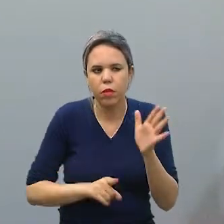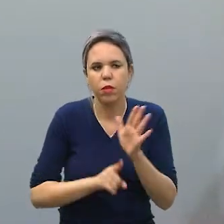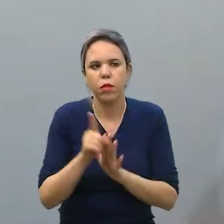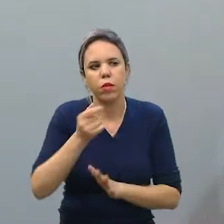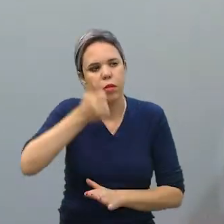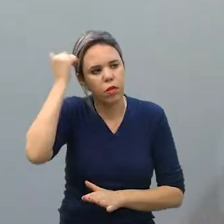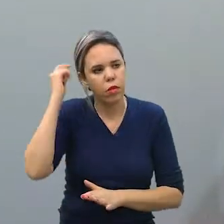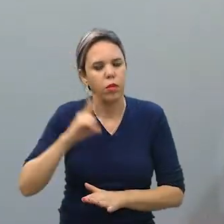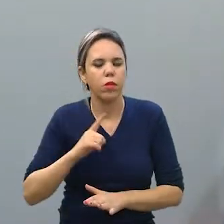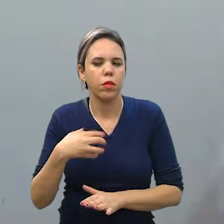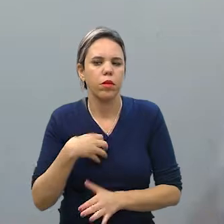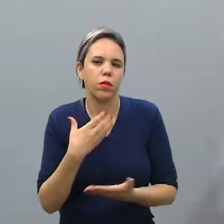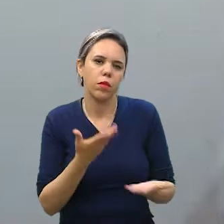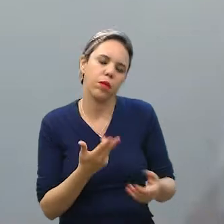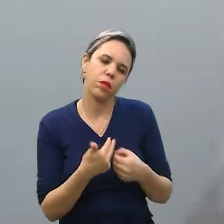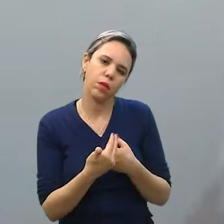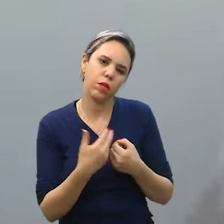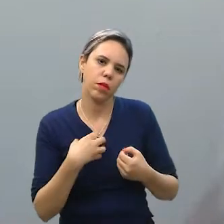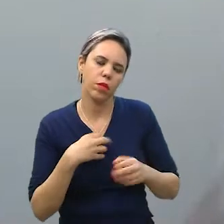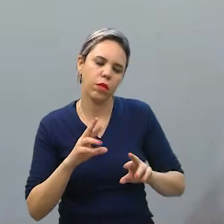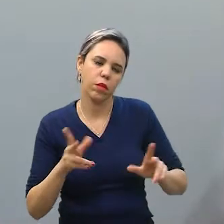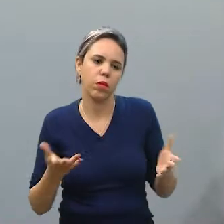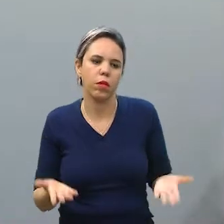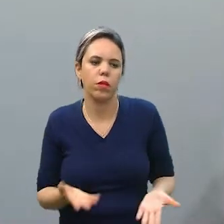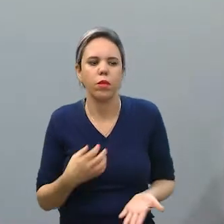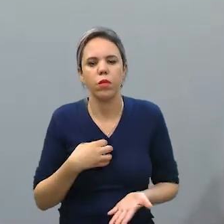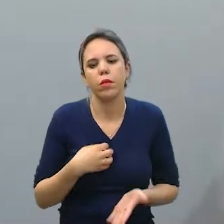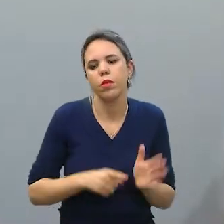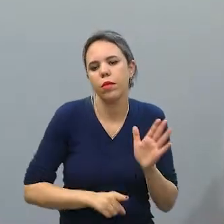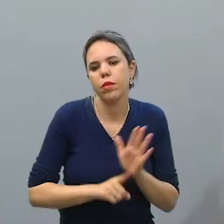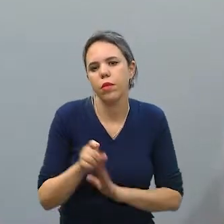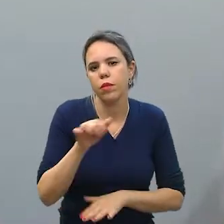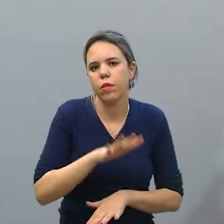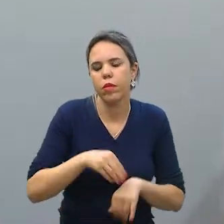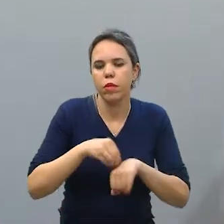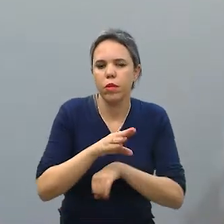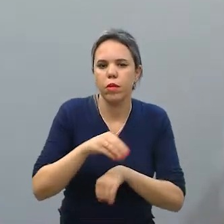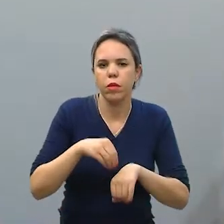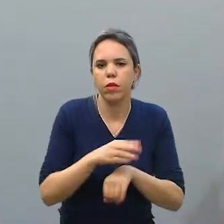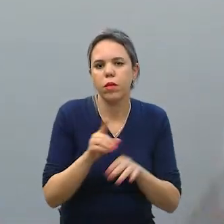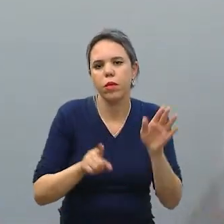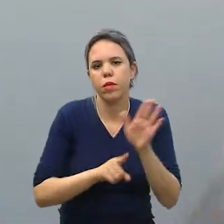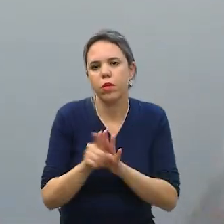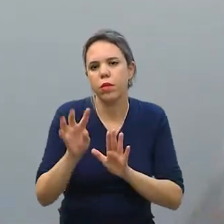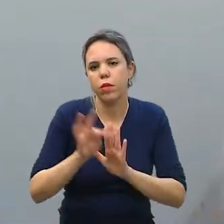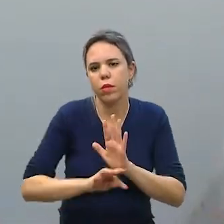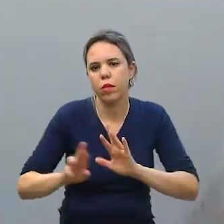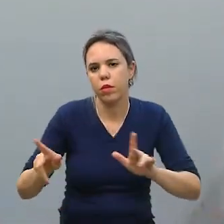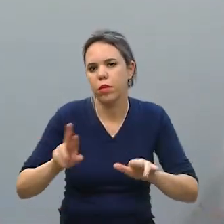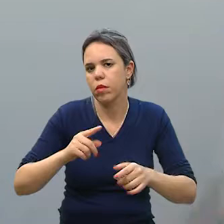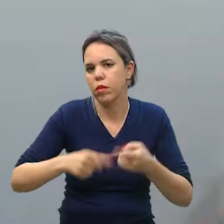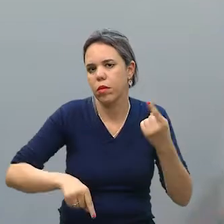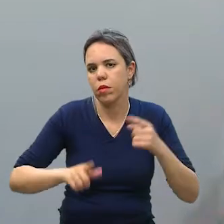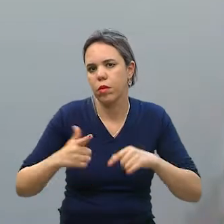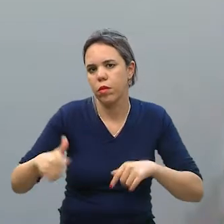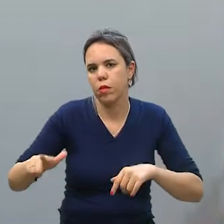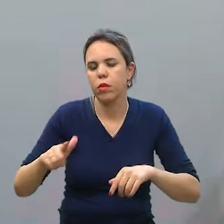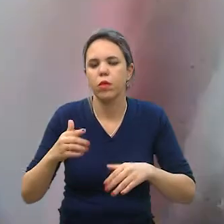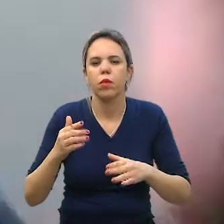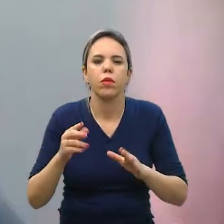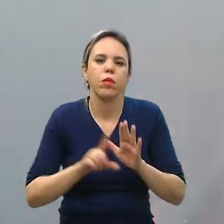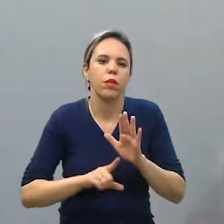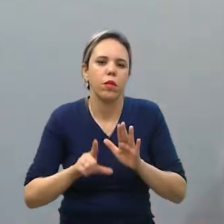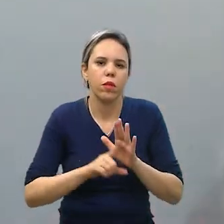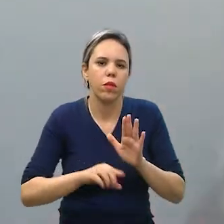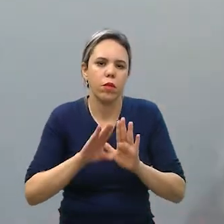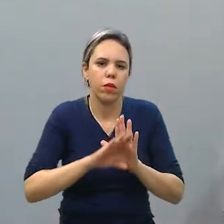aquele vestibular tem. Então, a Unicamp, ela geralmente traz outros textos que não são de obras literárias,